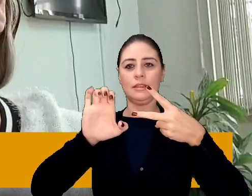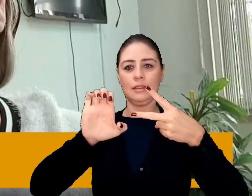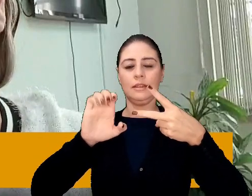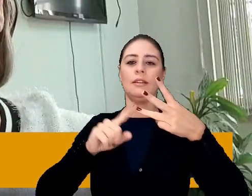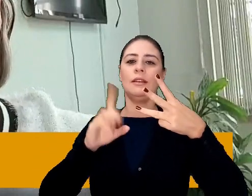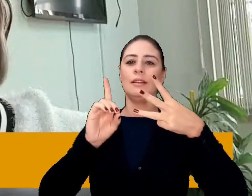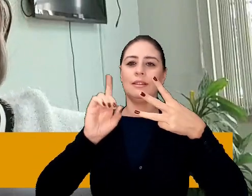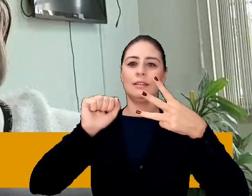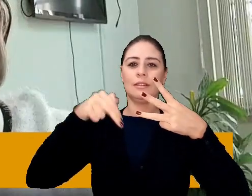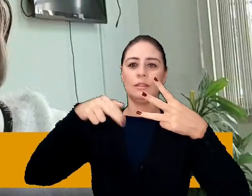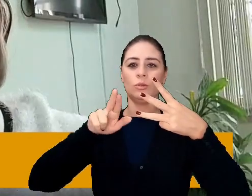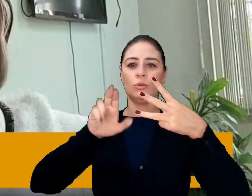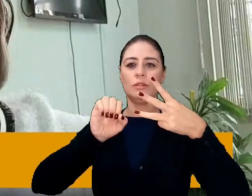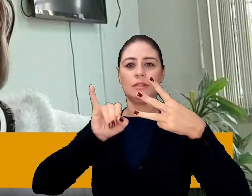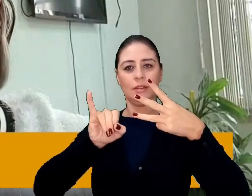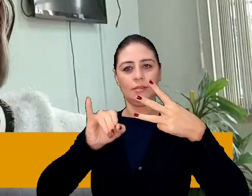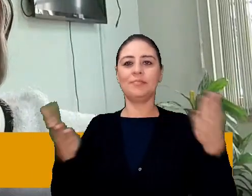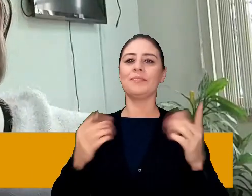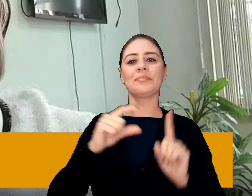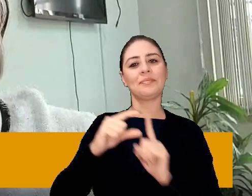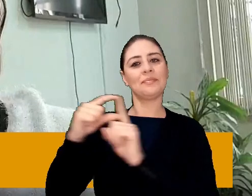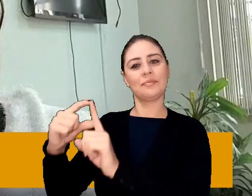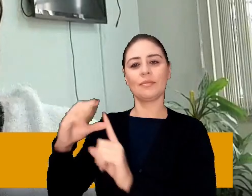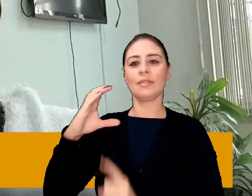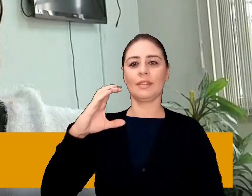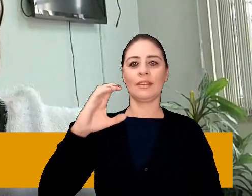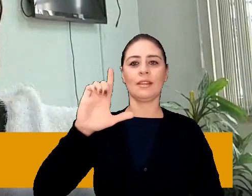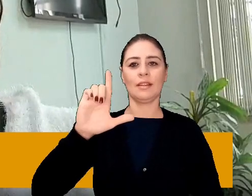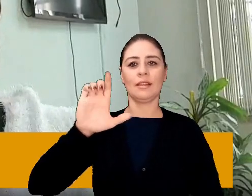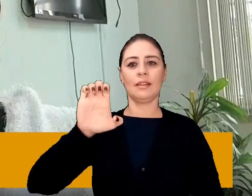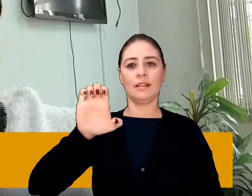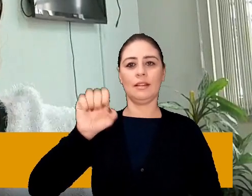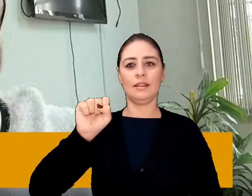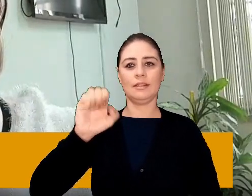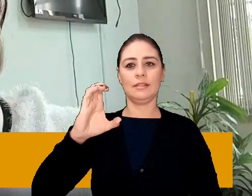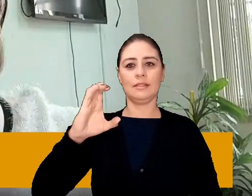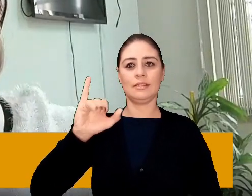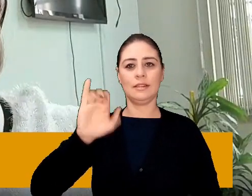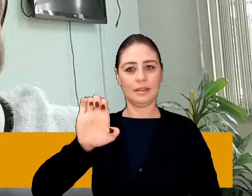dessa formação. Então, uma boa formação a todos. Cresci com você.